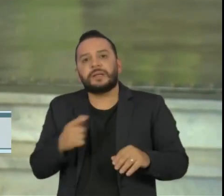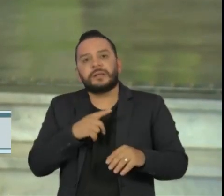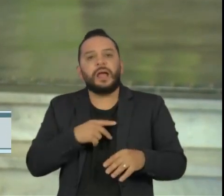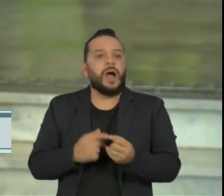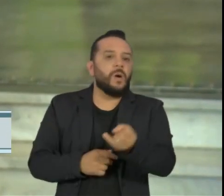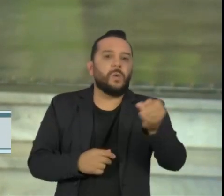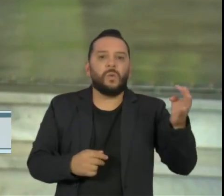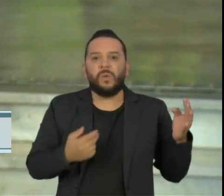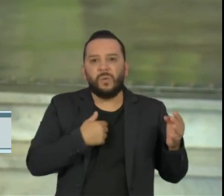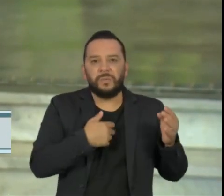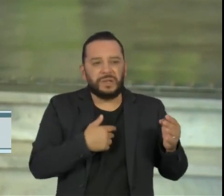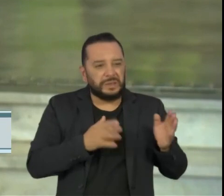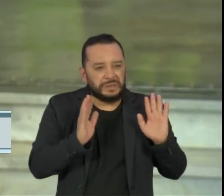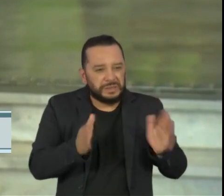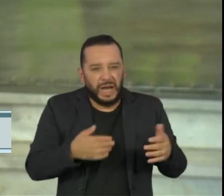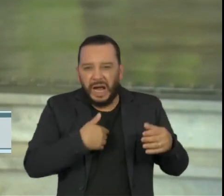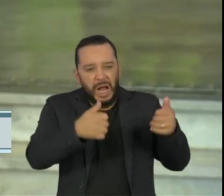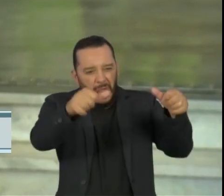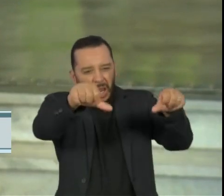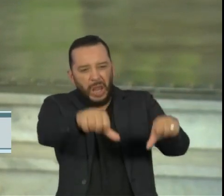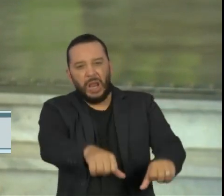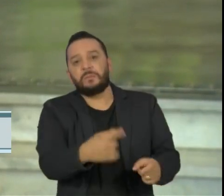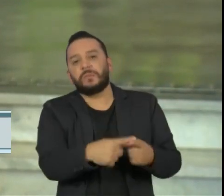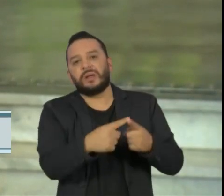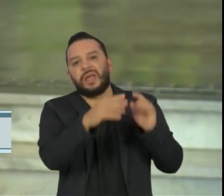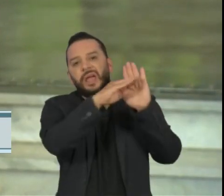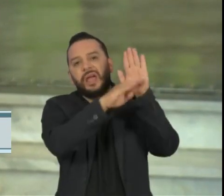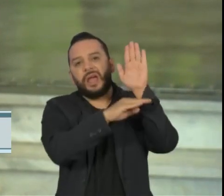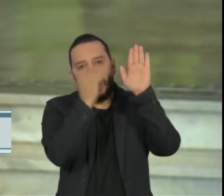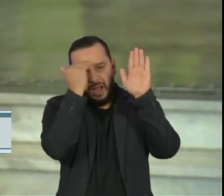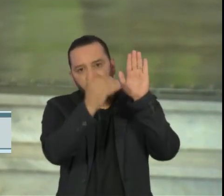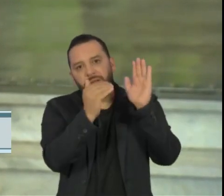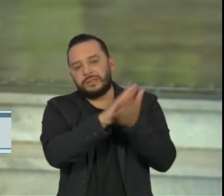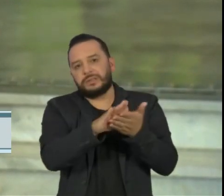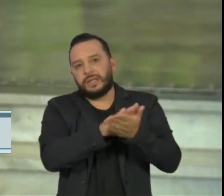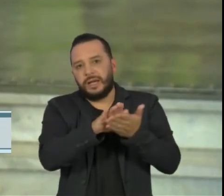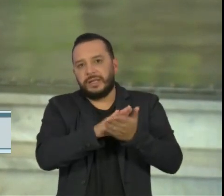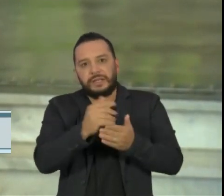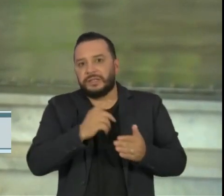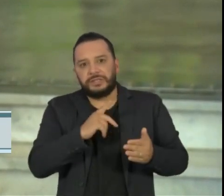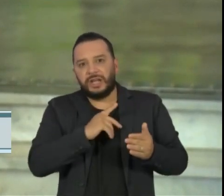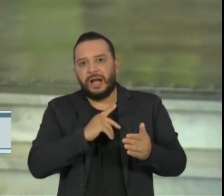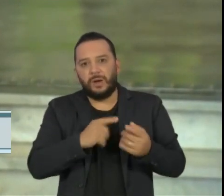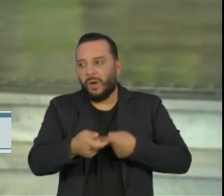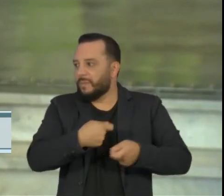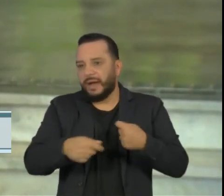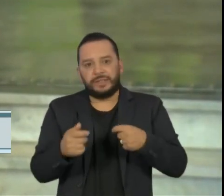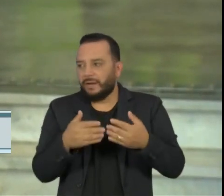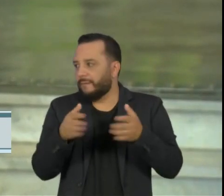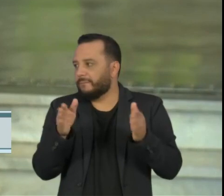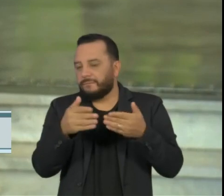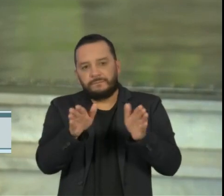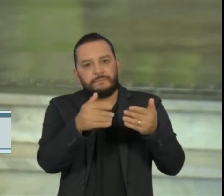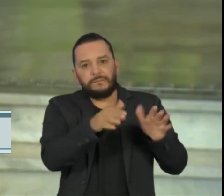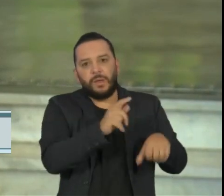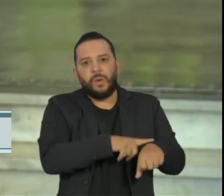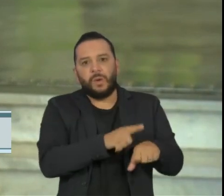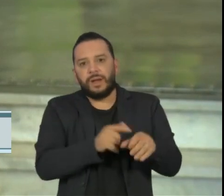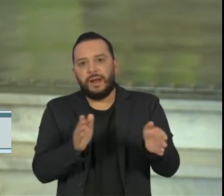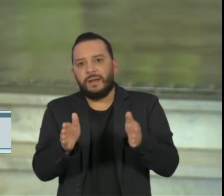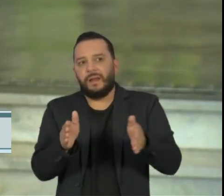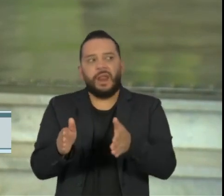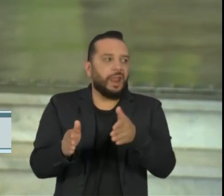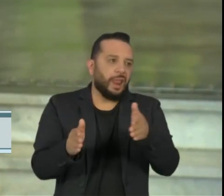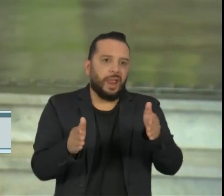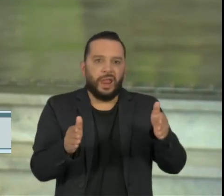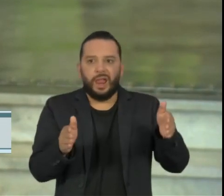pioraram, elas não estavam seguindo as regras do plano. Abriram setores a mais, abriram com duração de horários a mais.